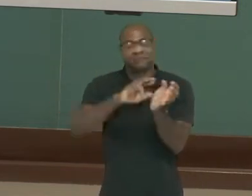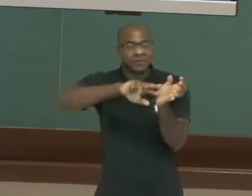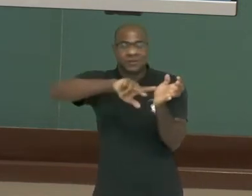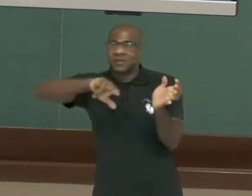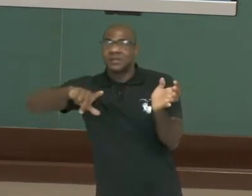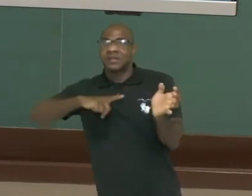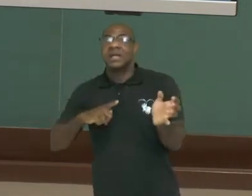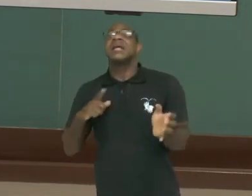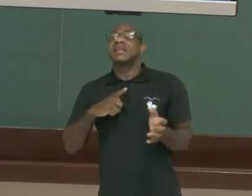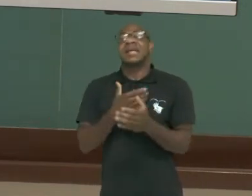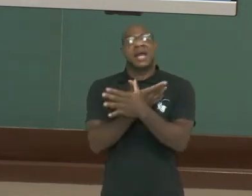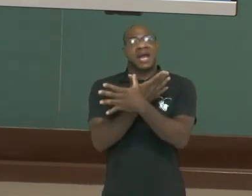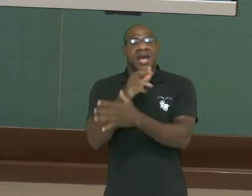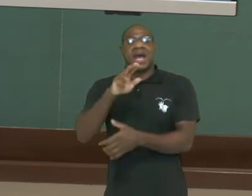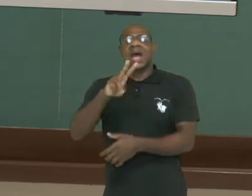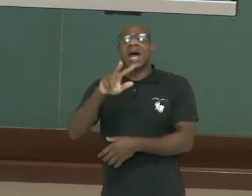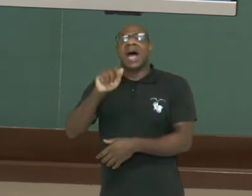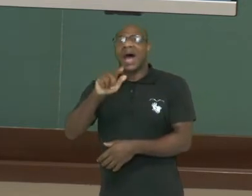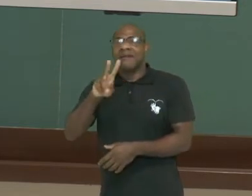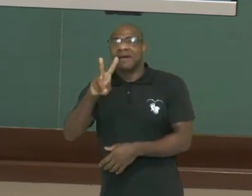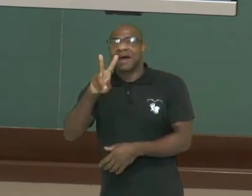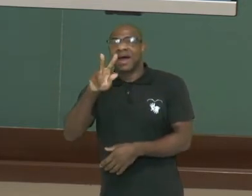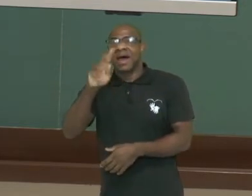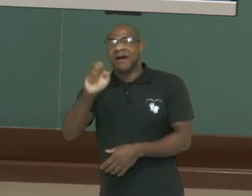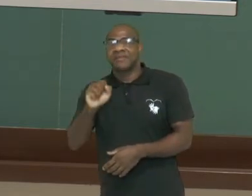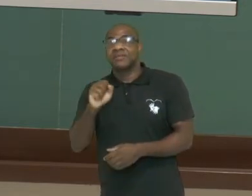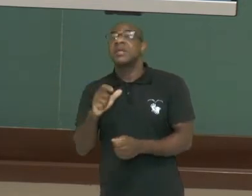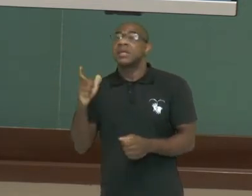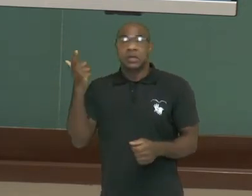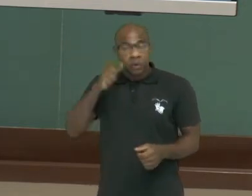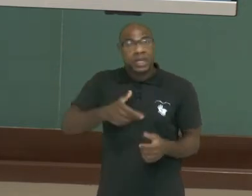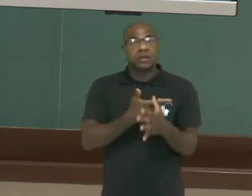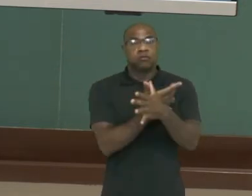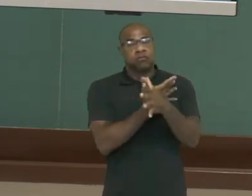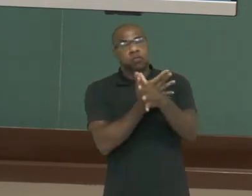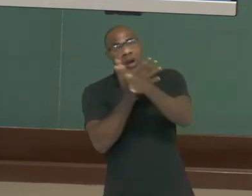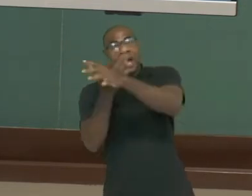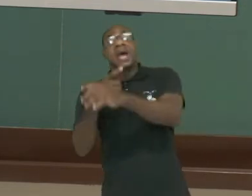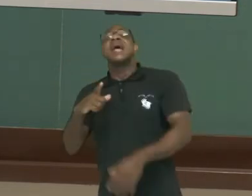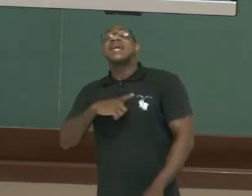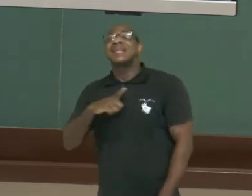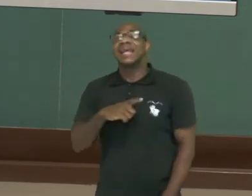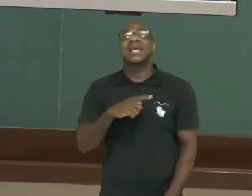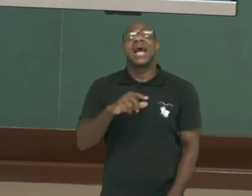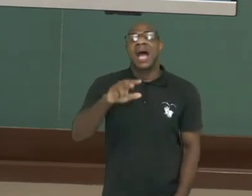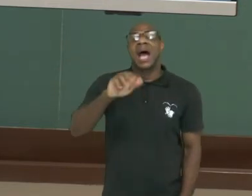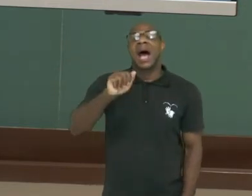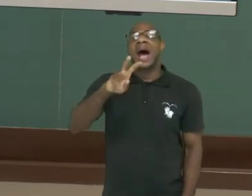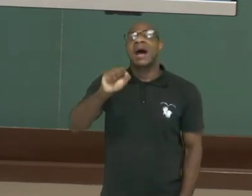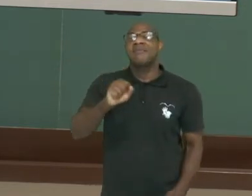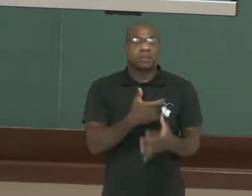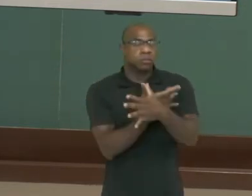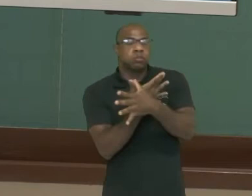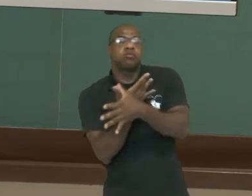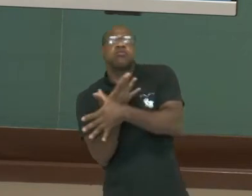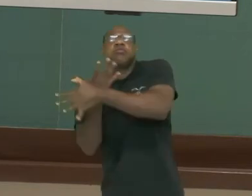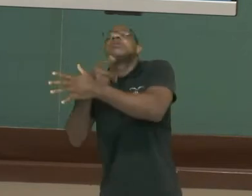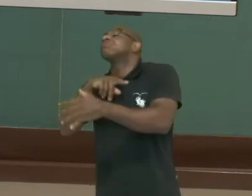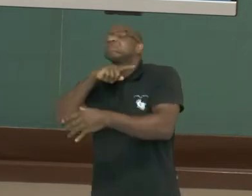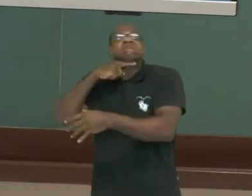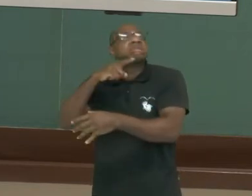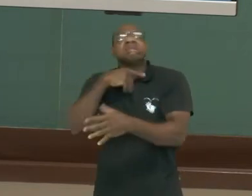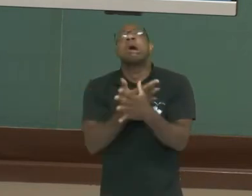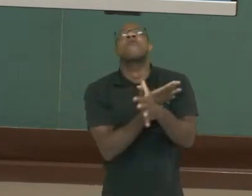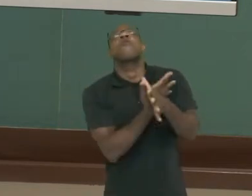voam, é claro, sabe que tem aquelas que não voam. Vamos então ver um pouquinho sobre elas. Aqui nós temos duas imagens que